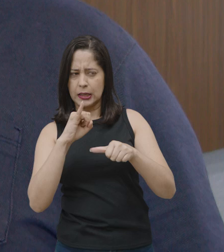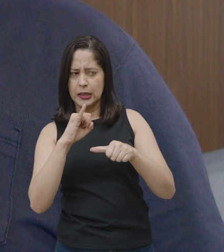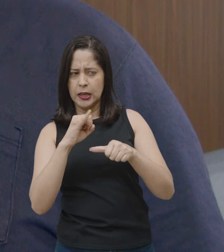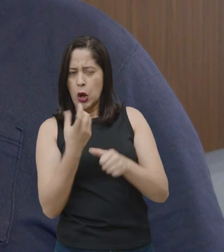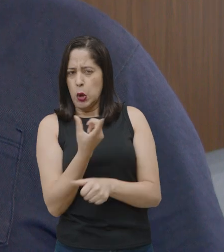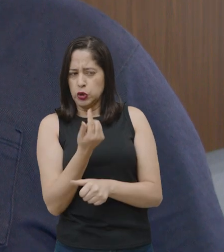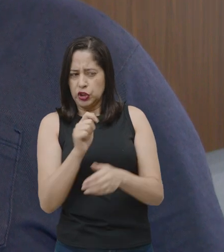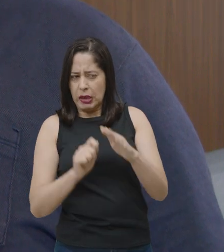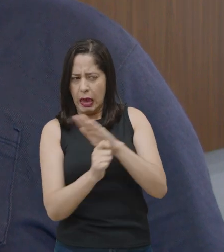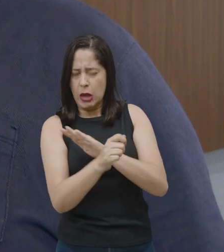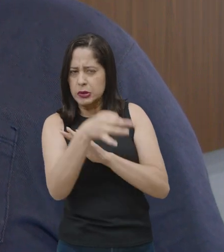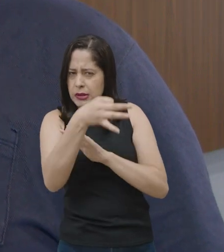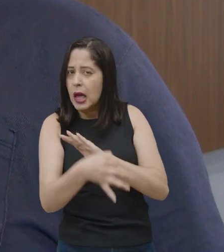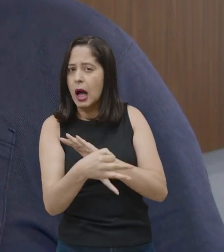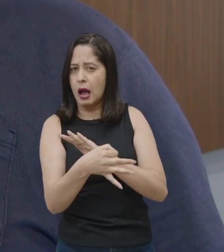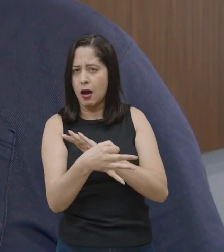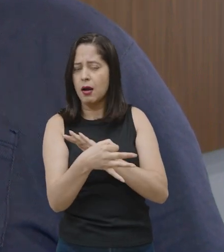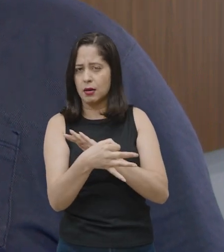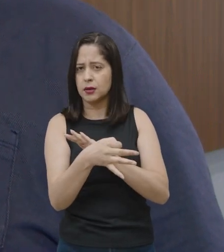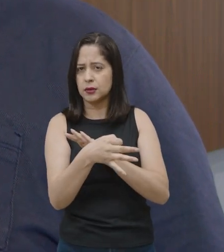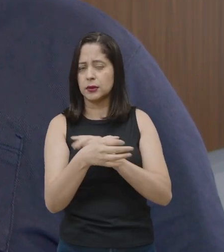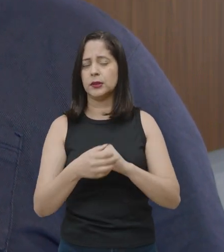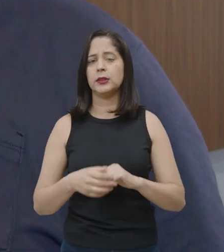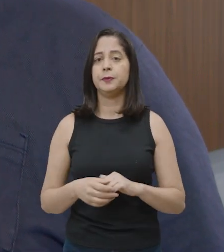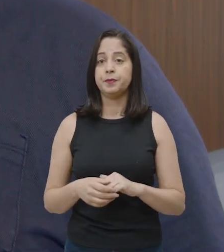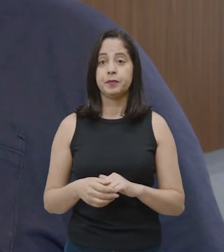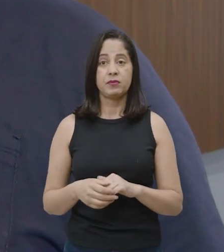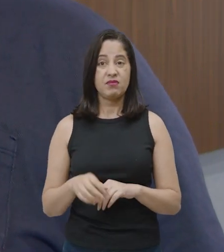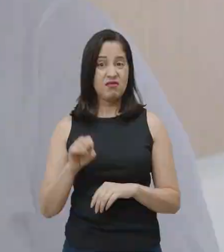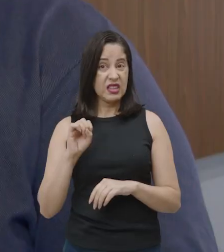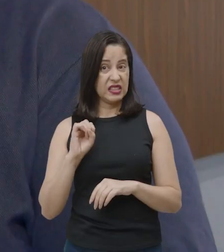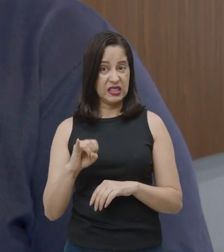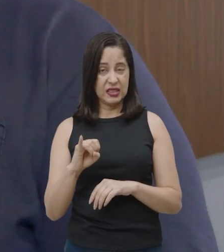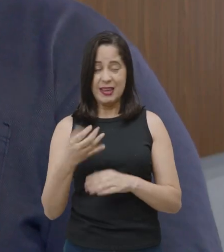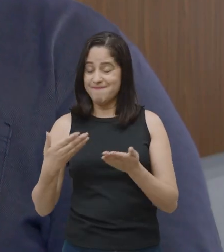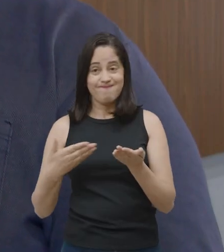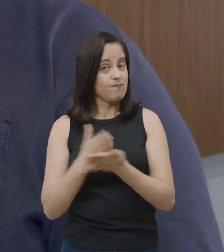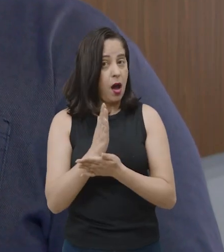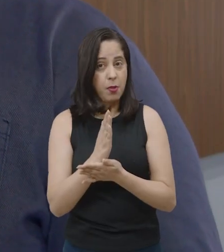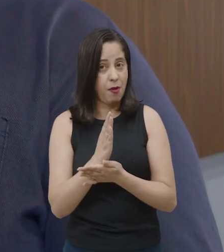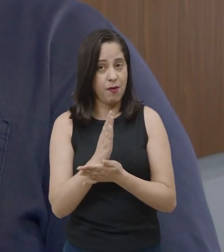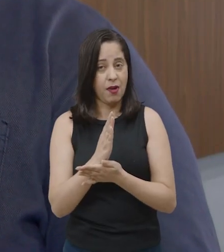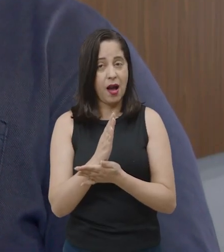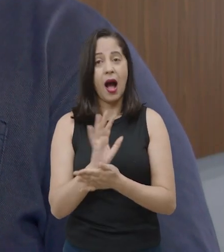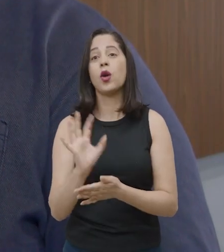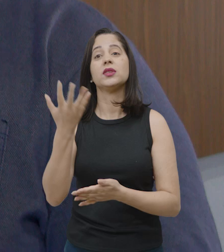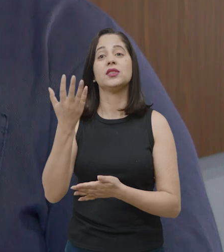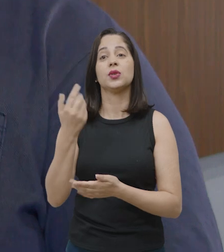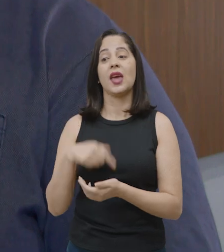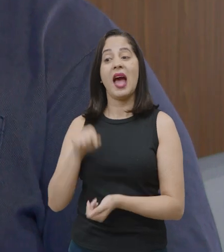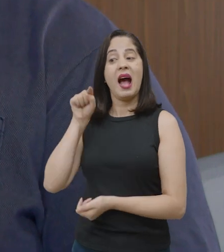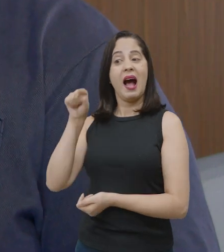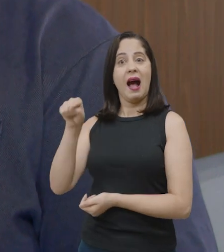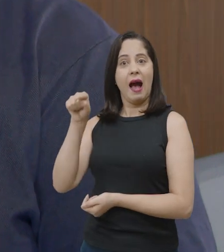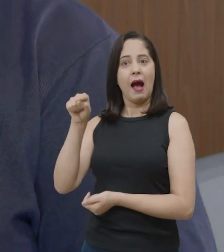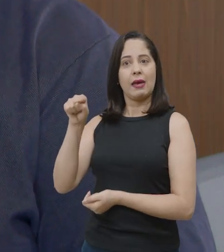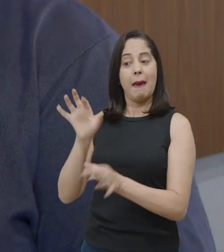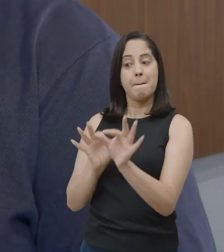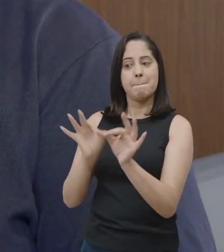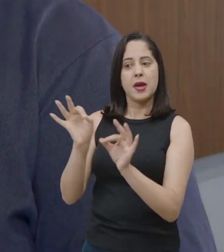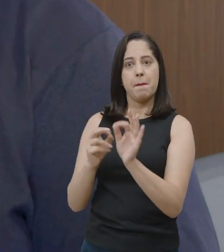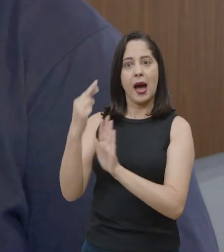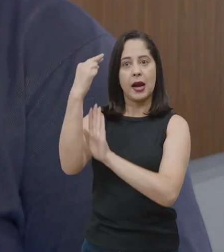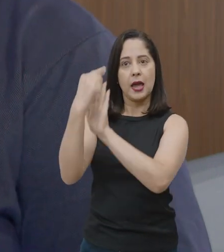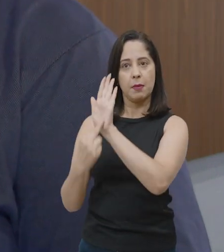se o dinheiro está sendo aplicado corretamente na saúde. Quando não há aprovação, o que acontece? O COMUS tem que mandar